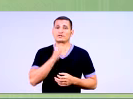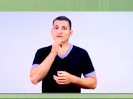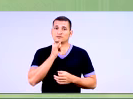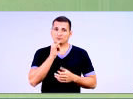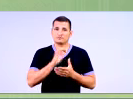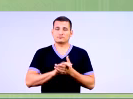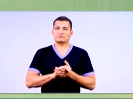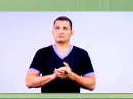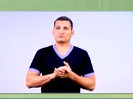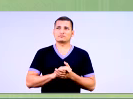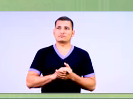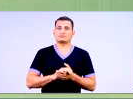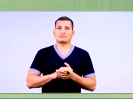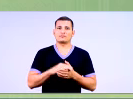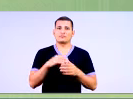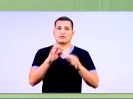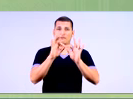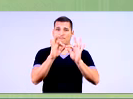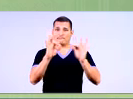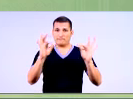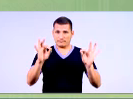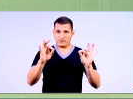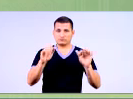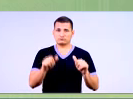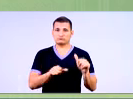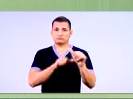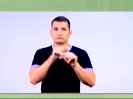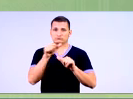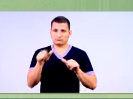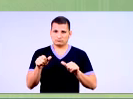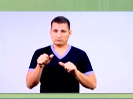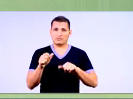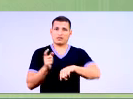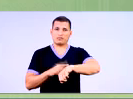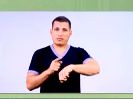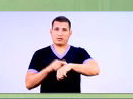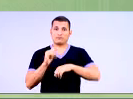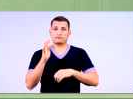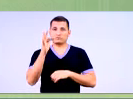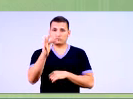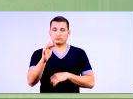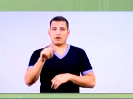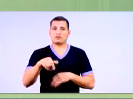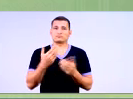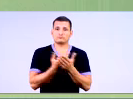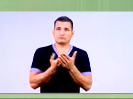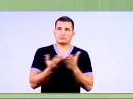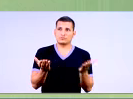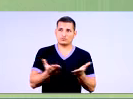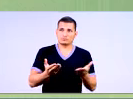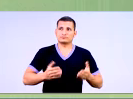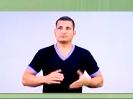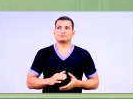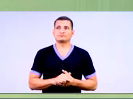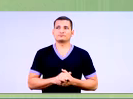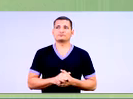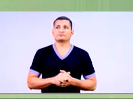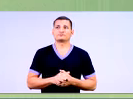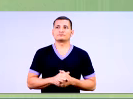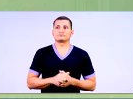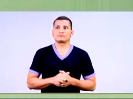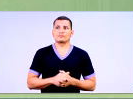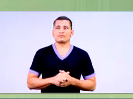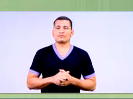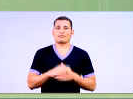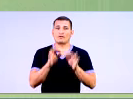para o tempo futuro, que foi o que nós estudamos hoje. Aí tem o exemplo aqui. I live in Curitiba. A frase está